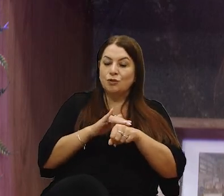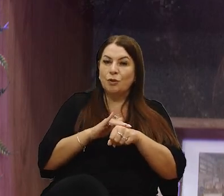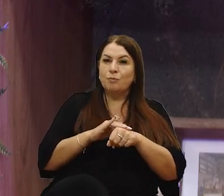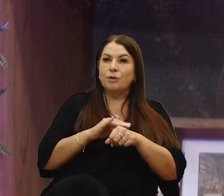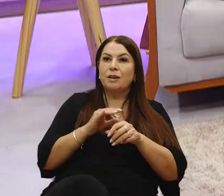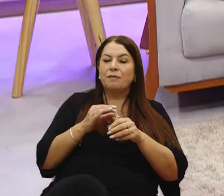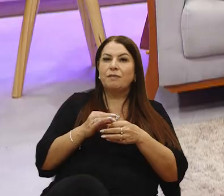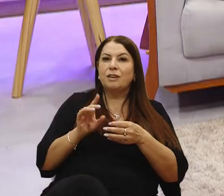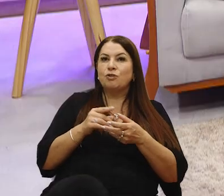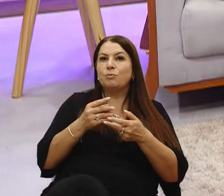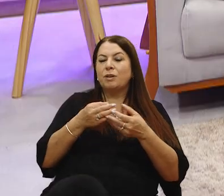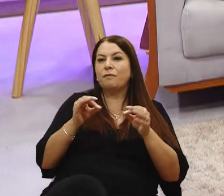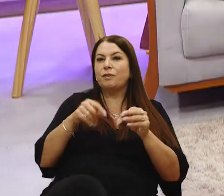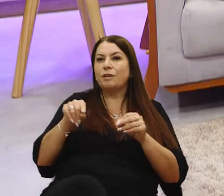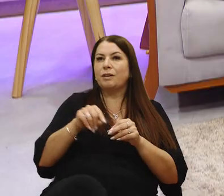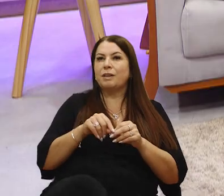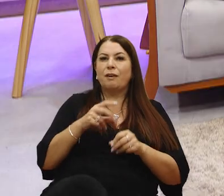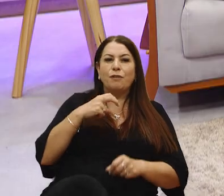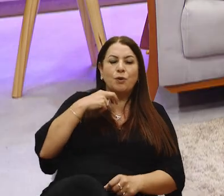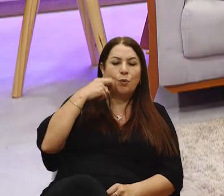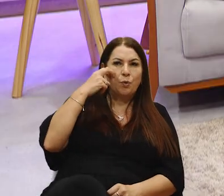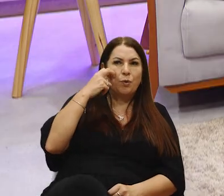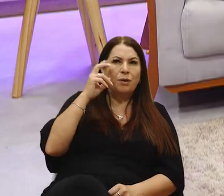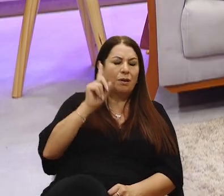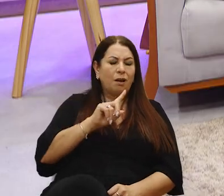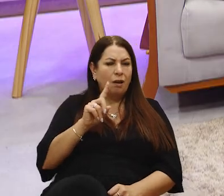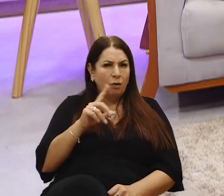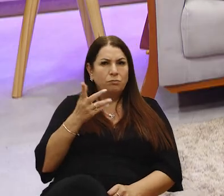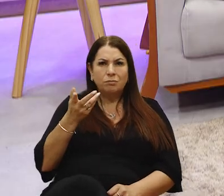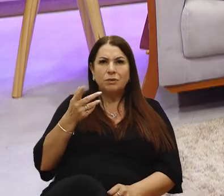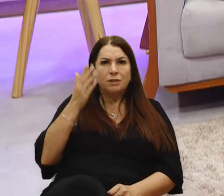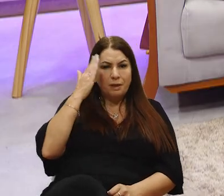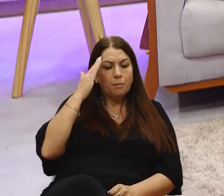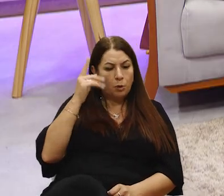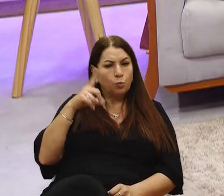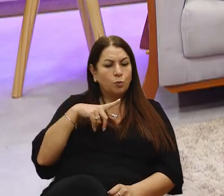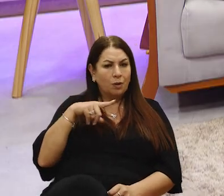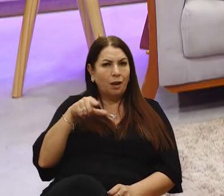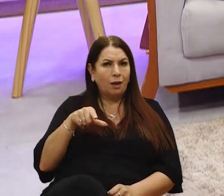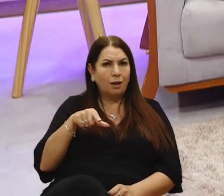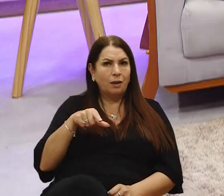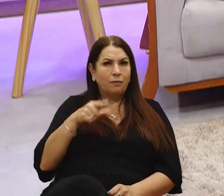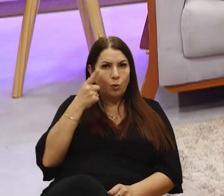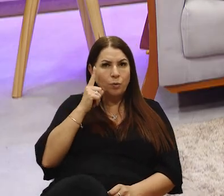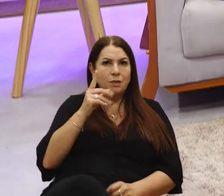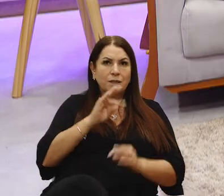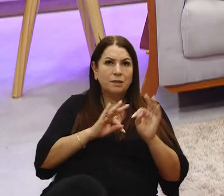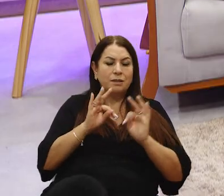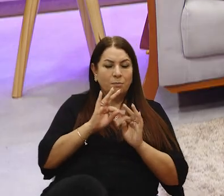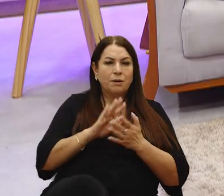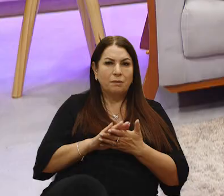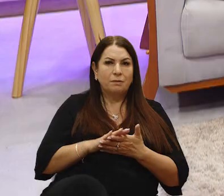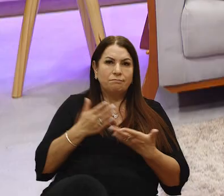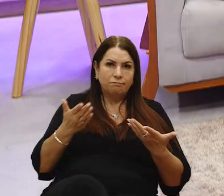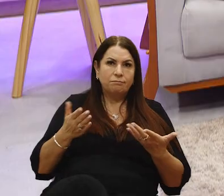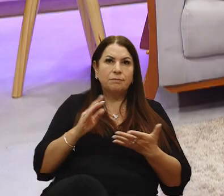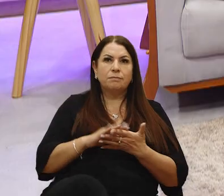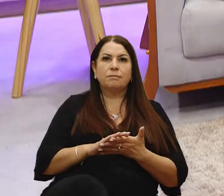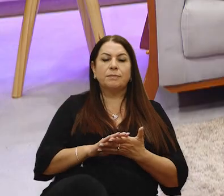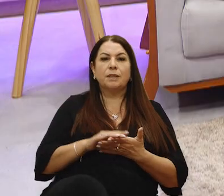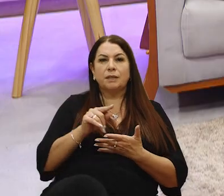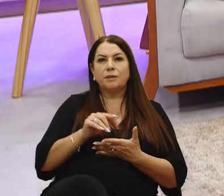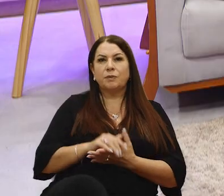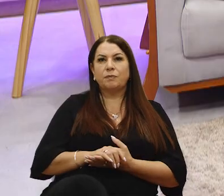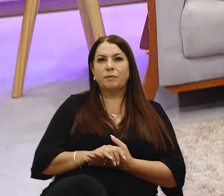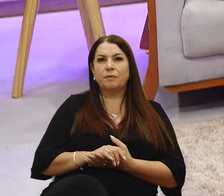o diagnóstico leva à cura, né? Tira um pouco a vergonha, né? Tenho isso, nossa, não posso falar sobre isso. Não. De saber que tu tem aquilo, tu vai conseguir tratar,